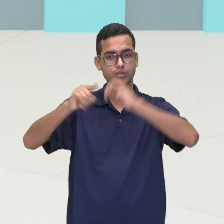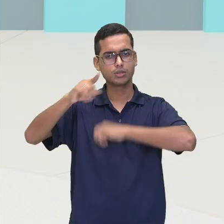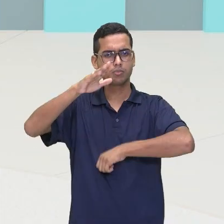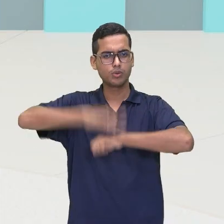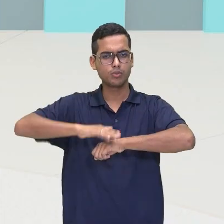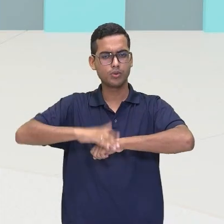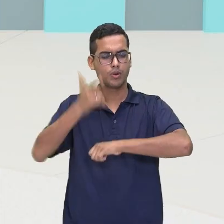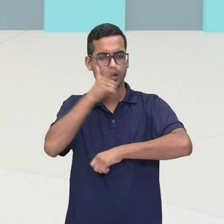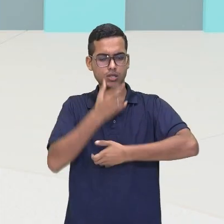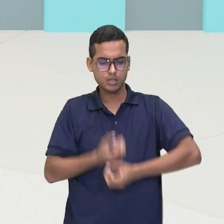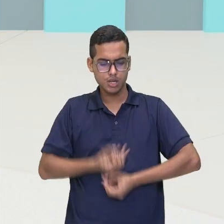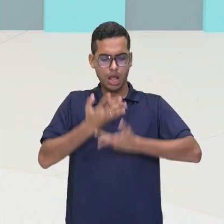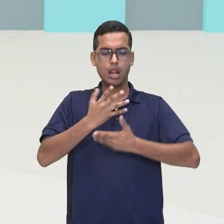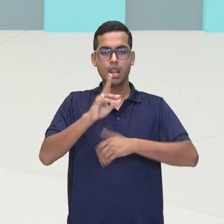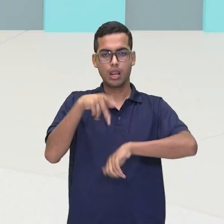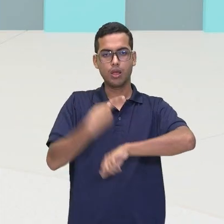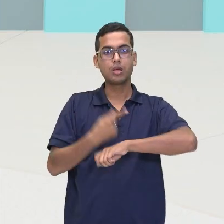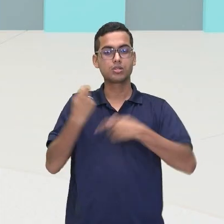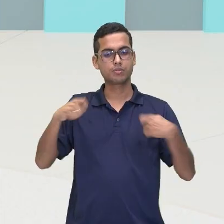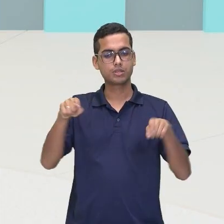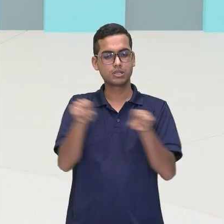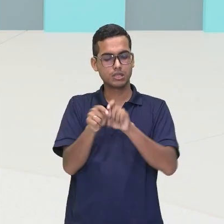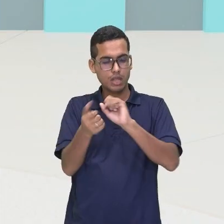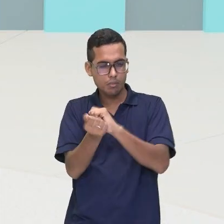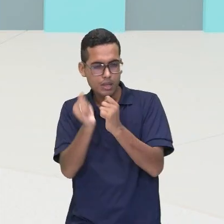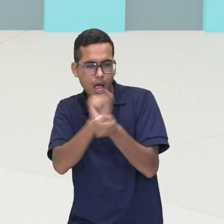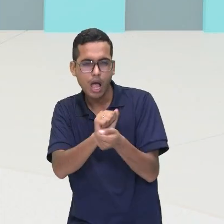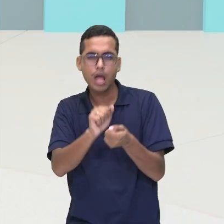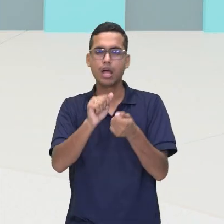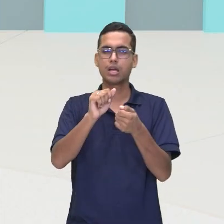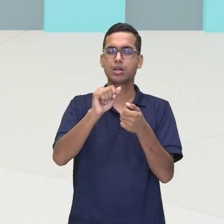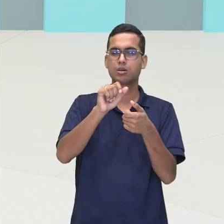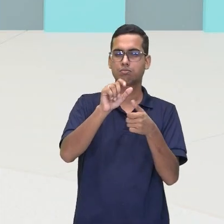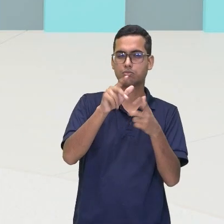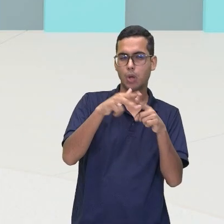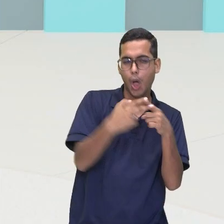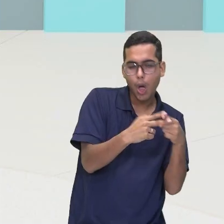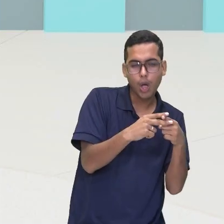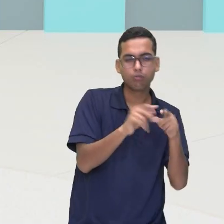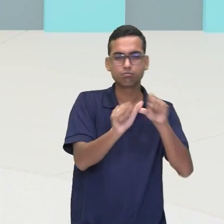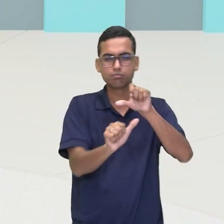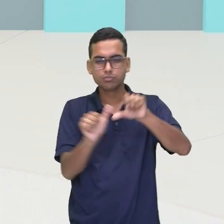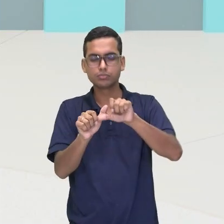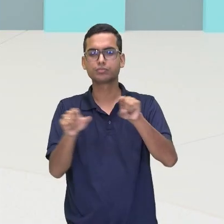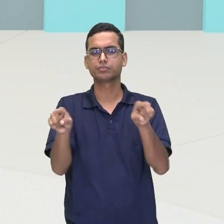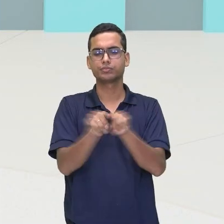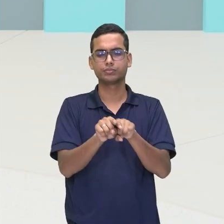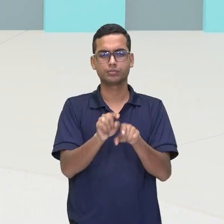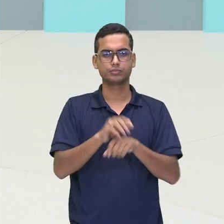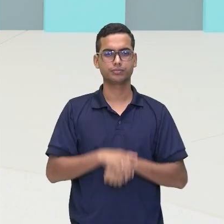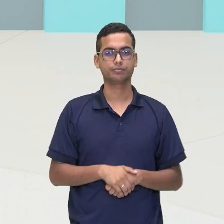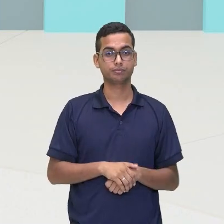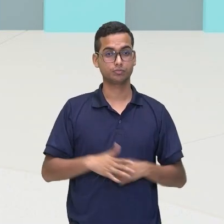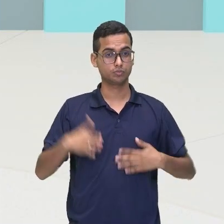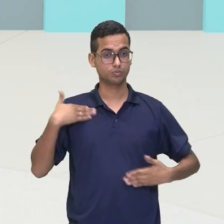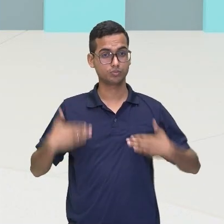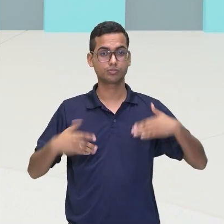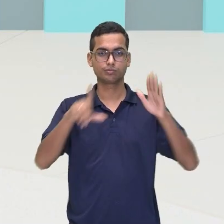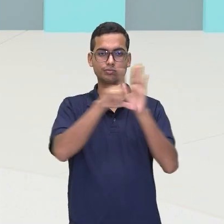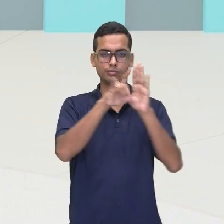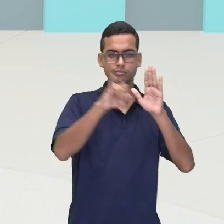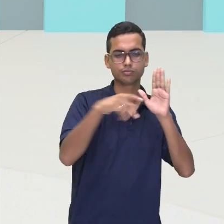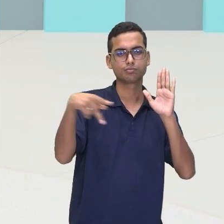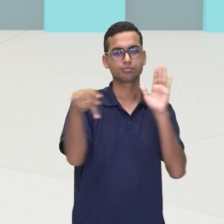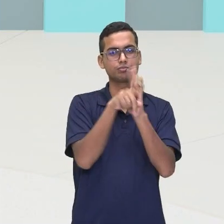Precisamos entender que o corpo, ele tem uma lei universal. Acredite você ou